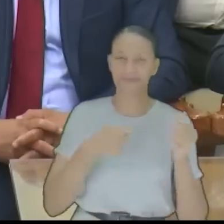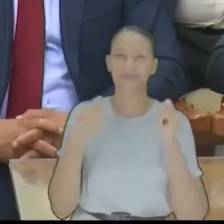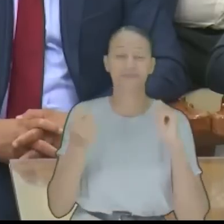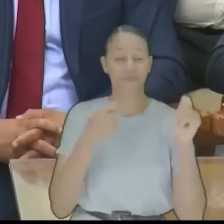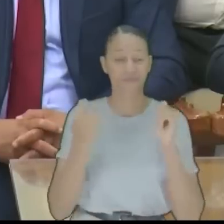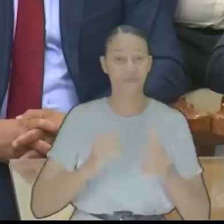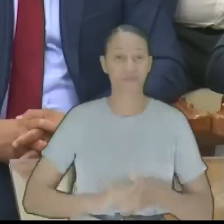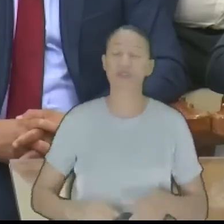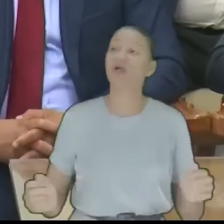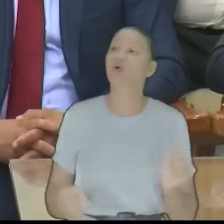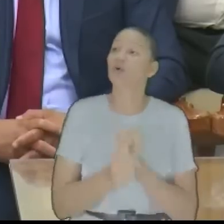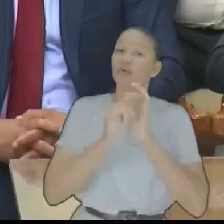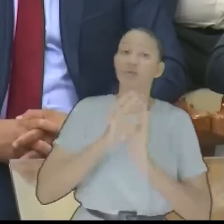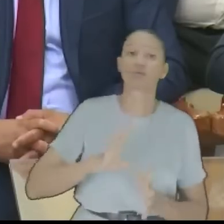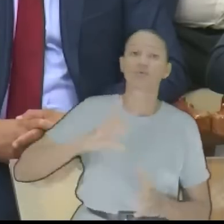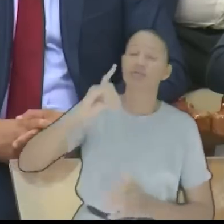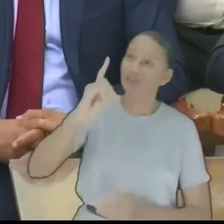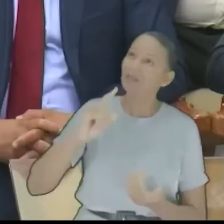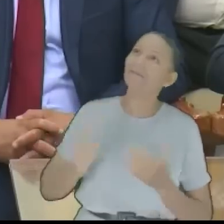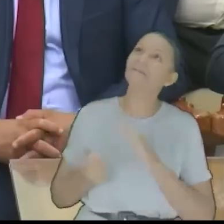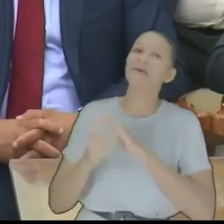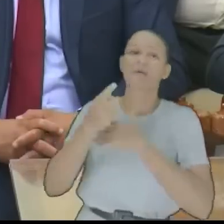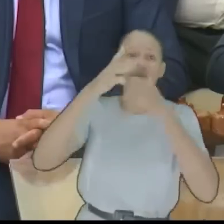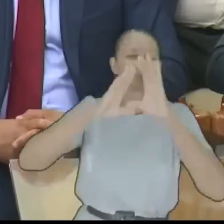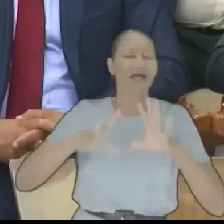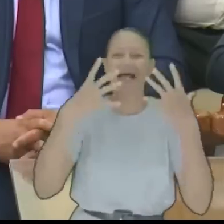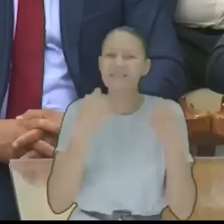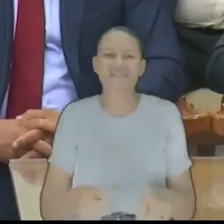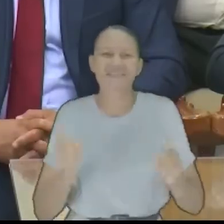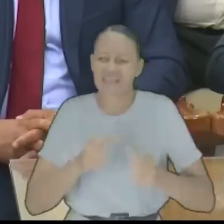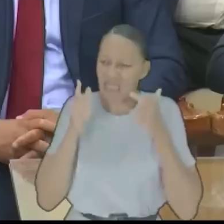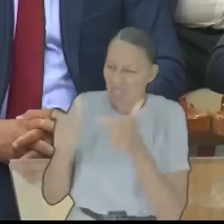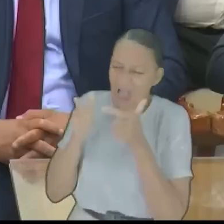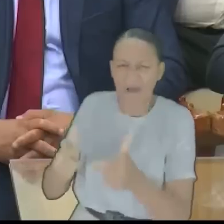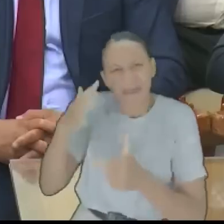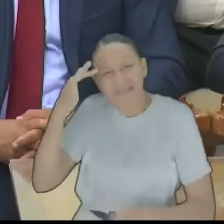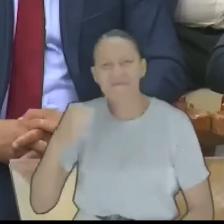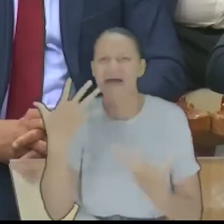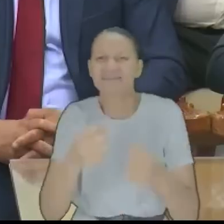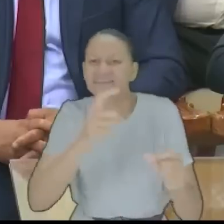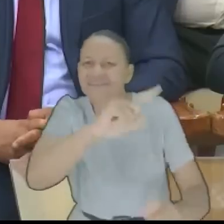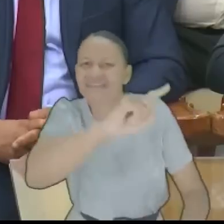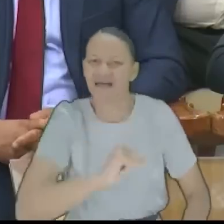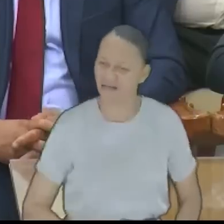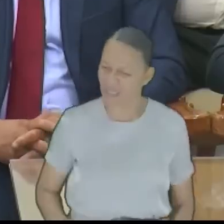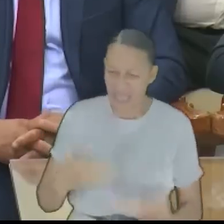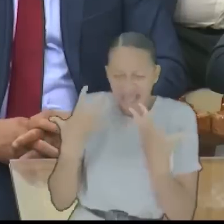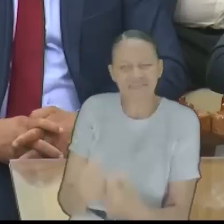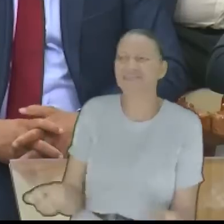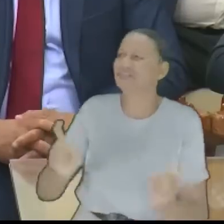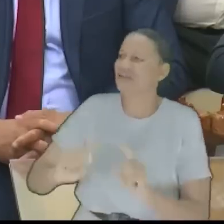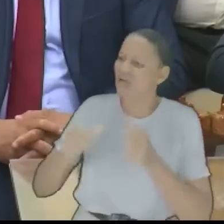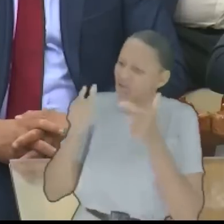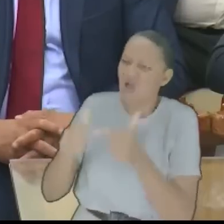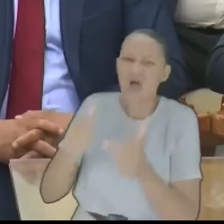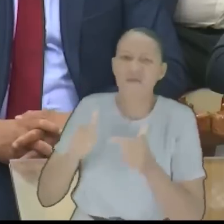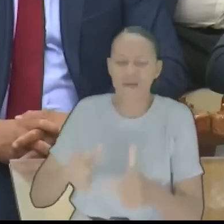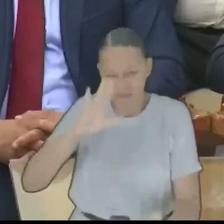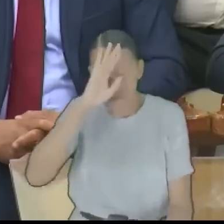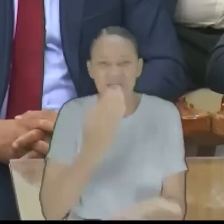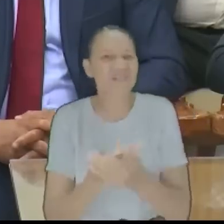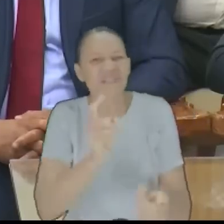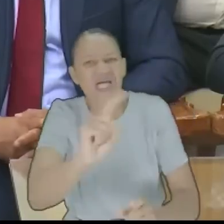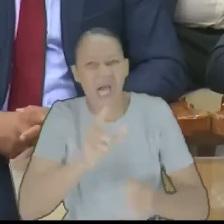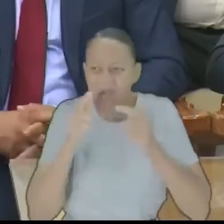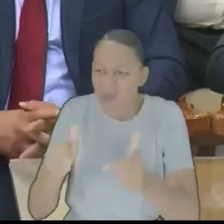Aleluia. Glória a Deus nas alturas. Não deixe zombar da sua fé. Não deixe zombar da sua crença. Não